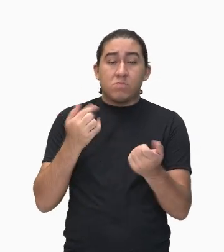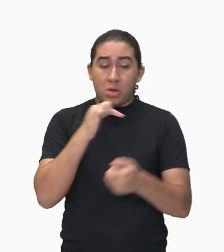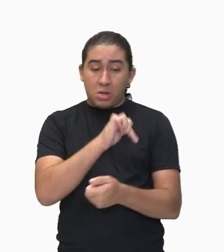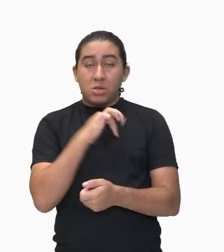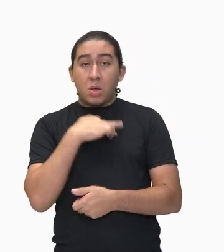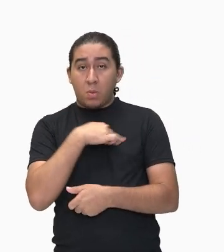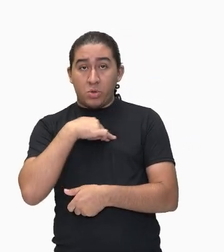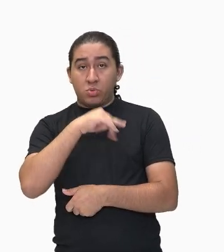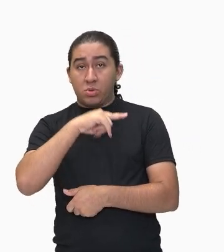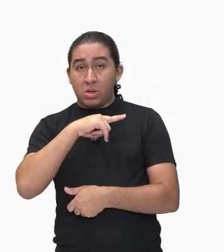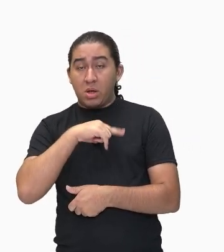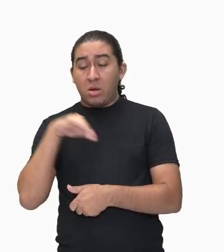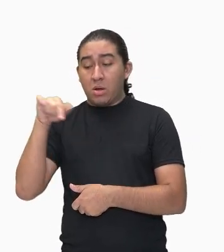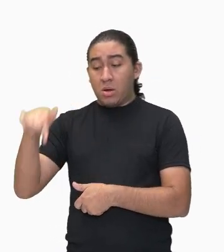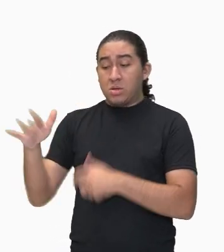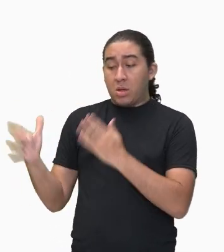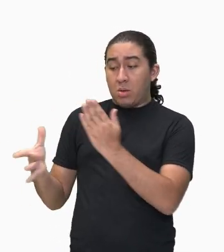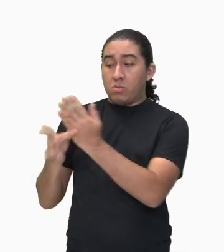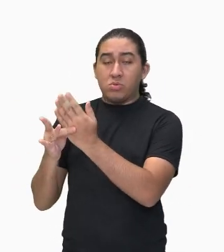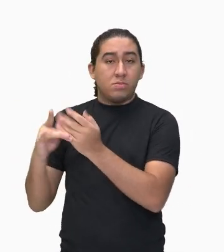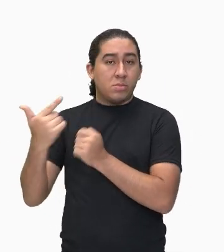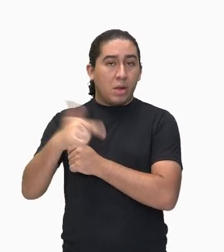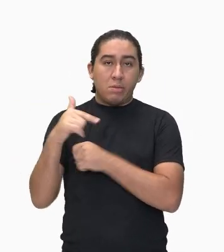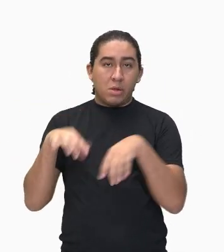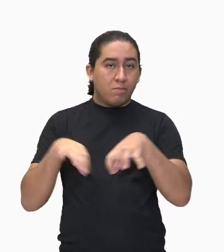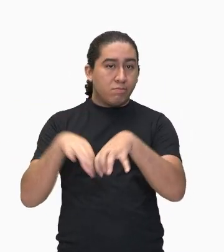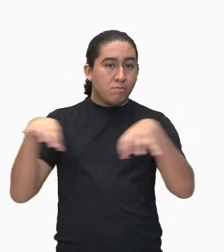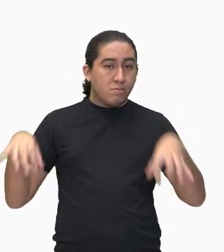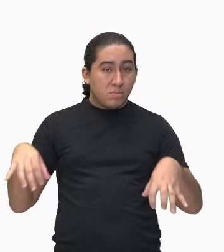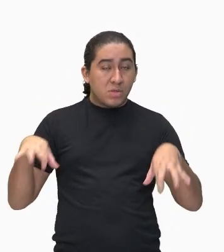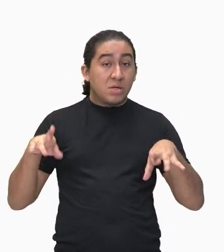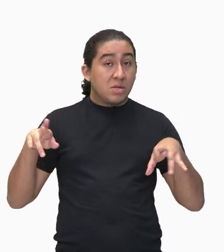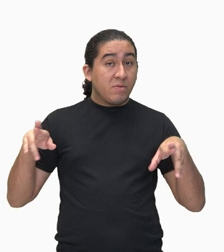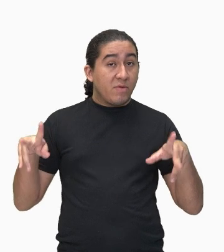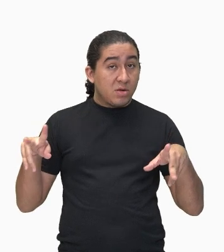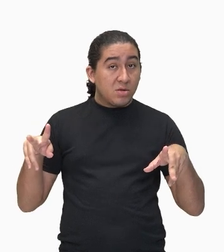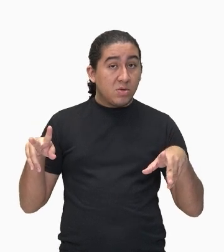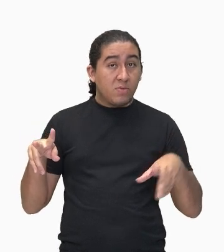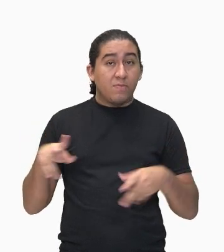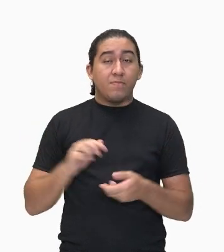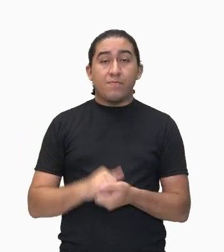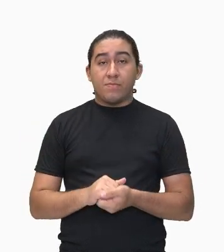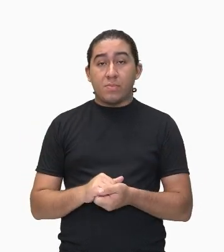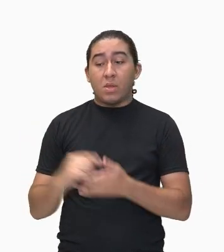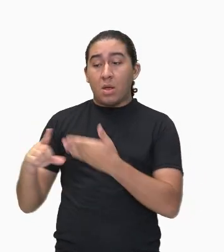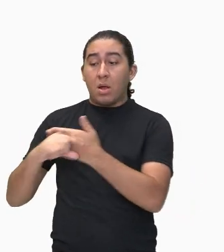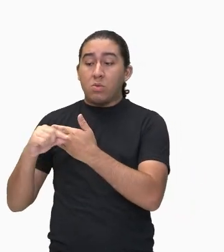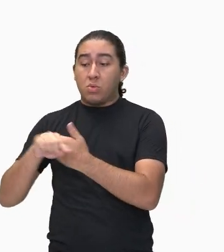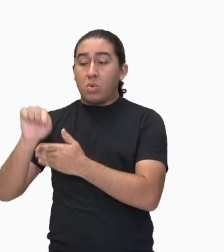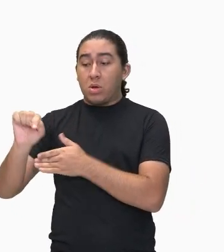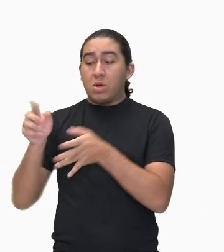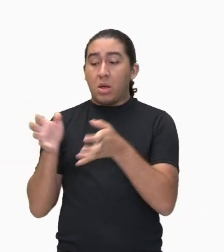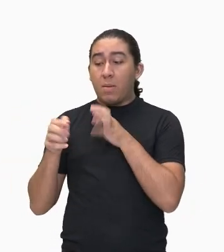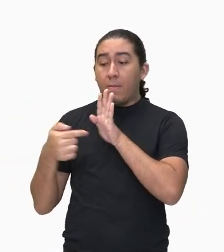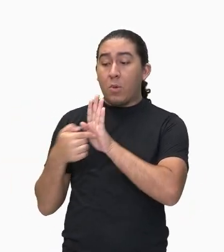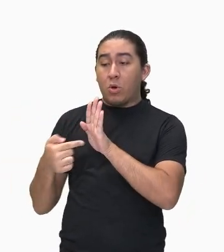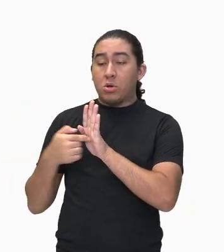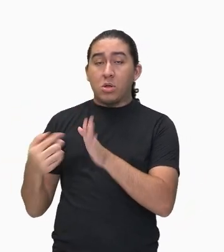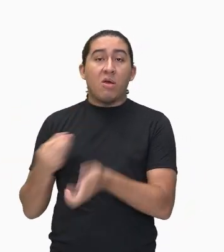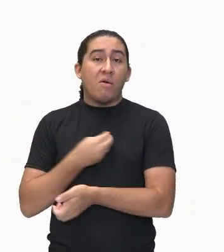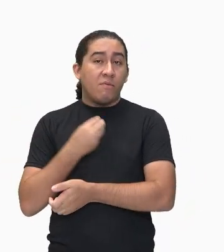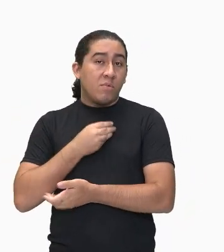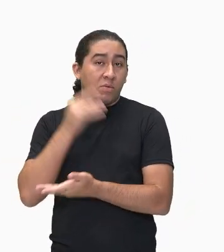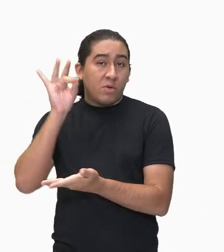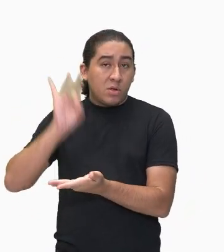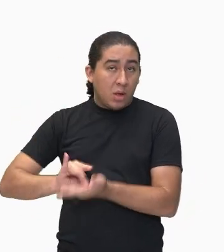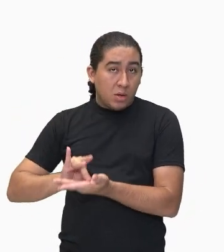romantismo carregava. O período do realismo, os autores eles querem mostrar a realidade